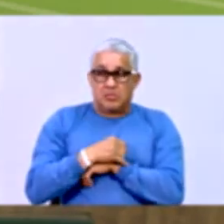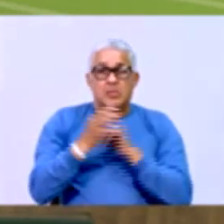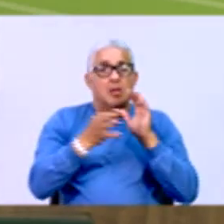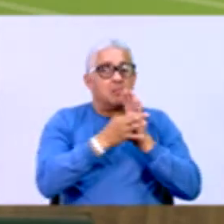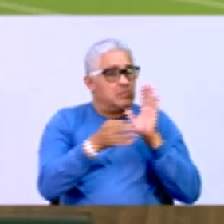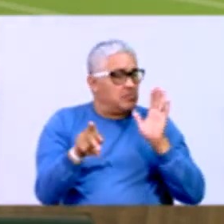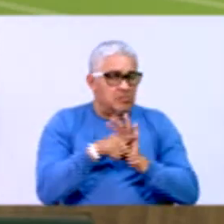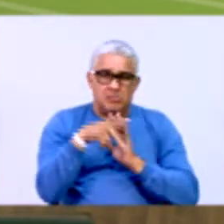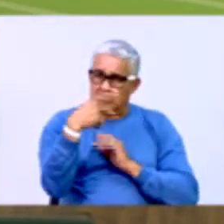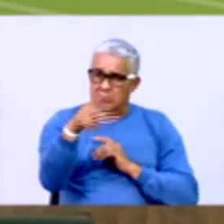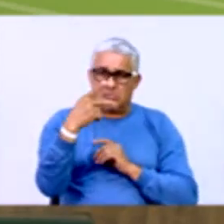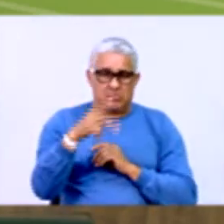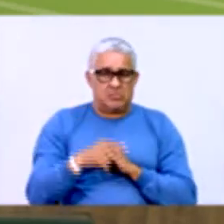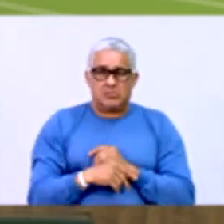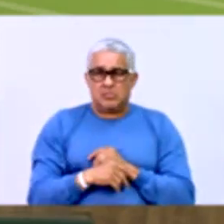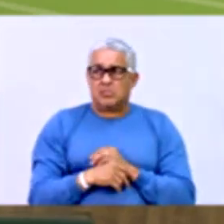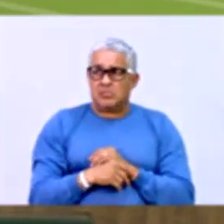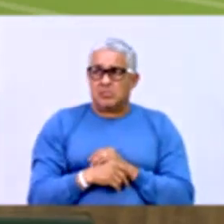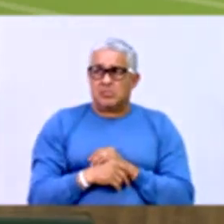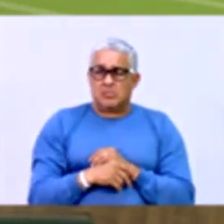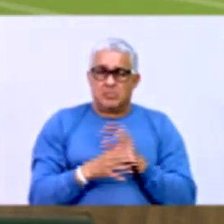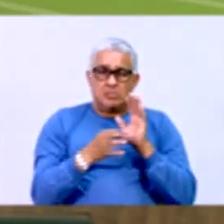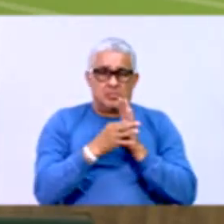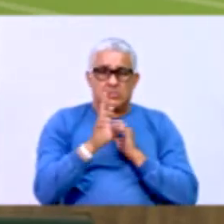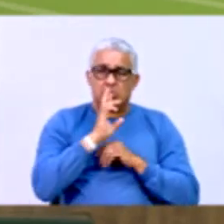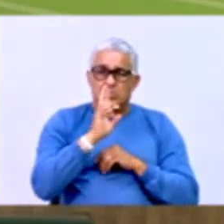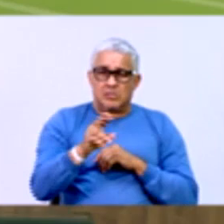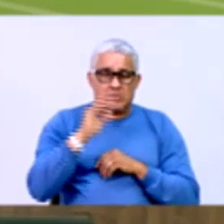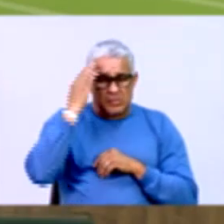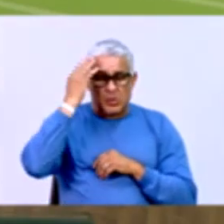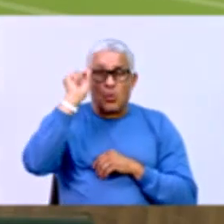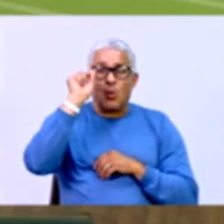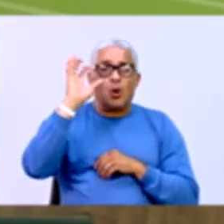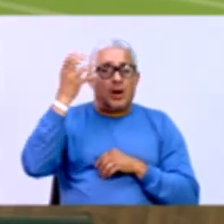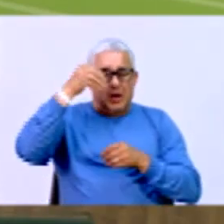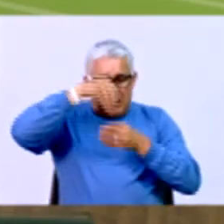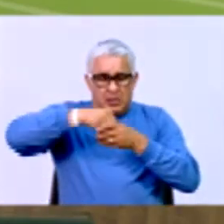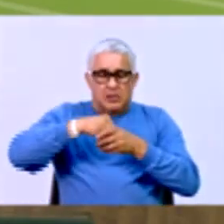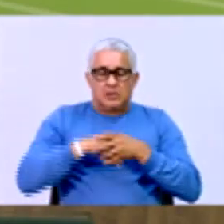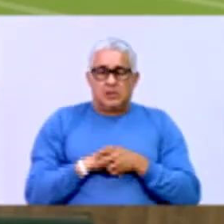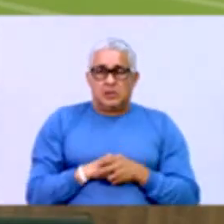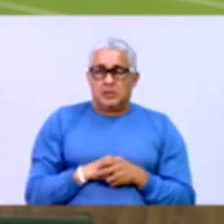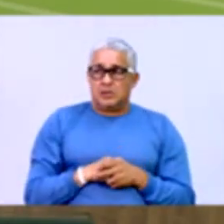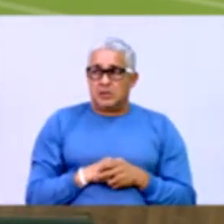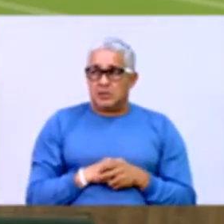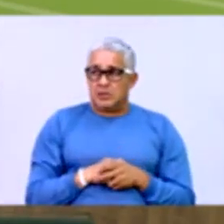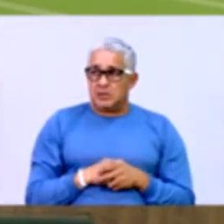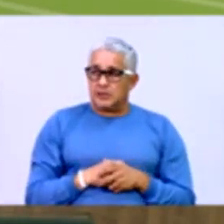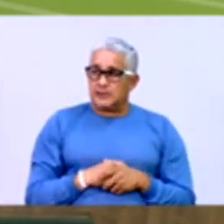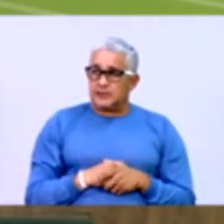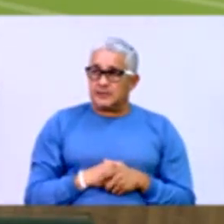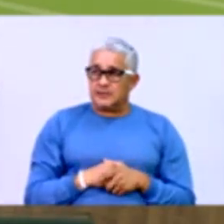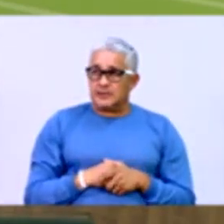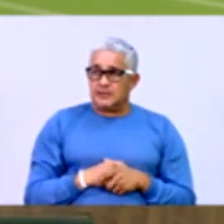também, é interessante. Porque você respondendo com suas palavras, você entendeu o que está acontecendo. Exatamente. Né?